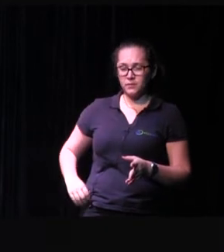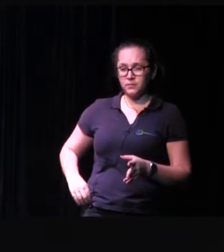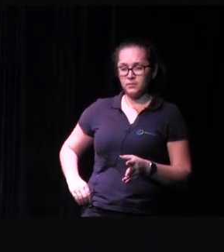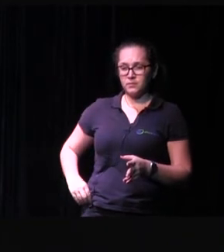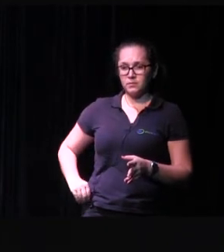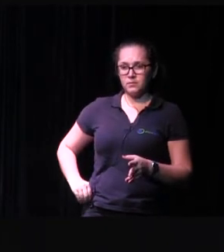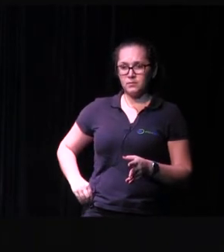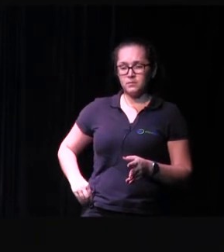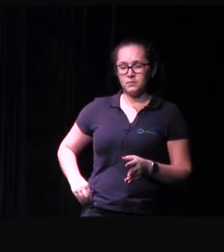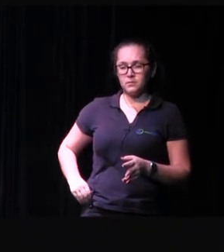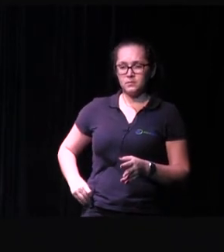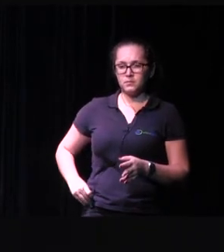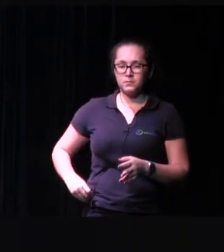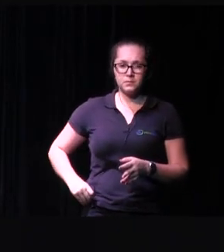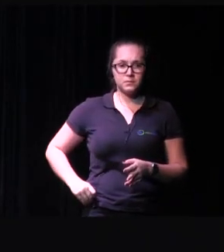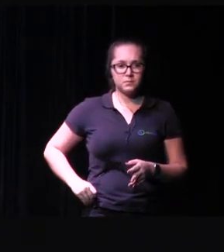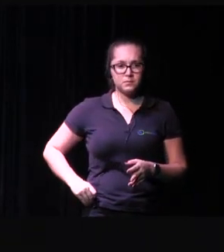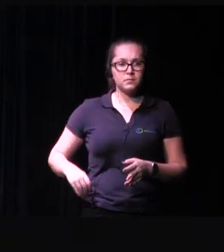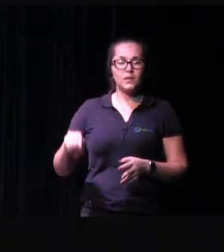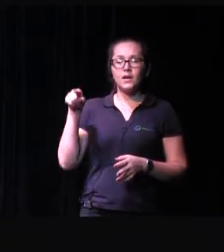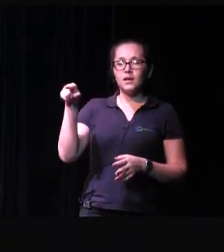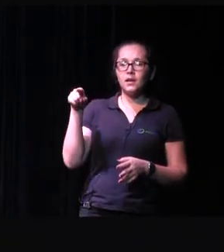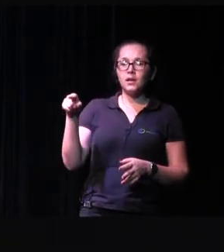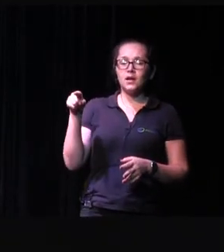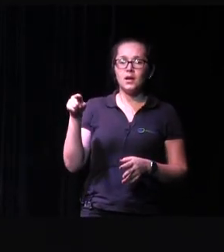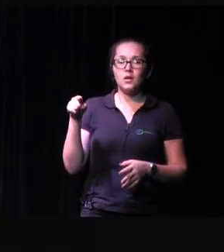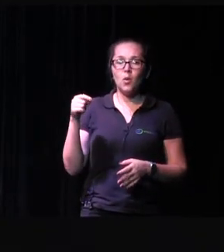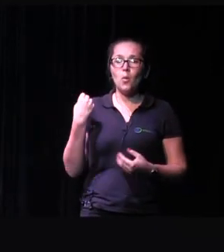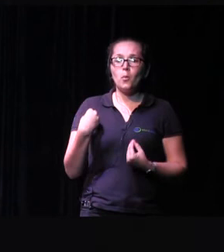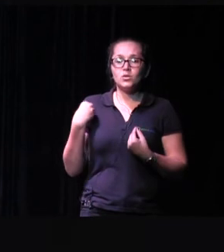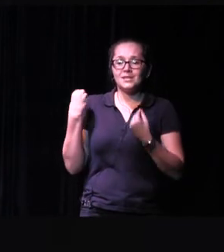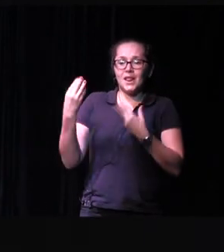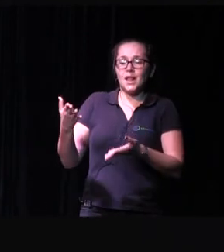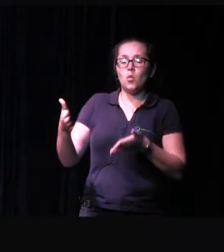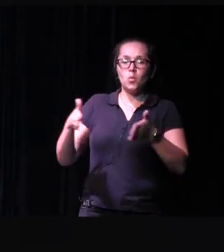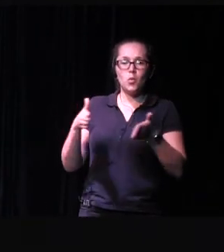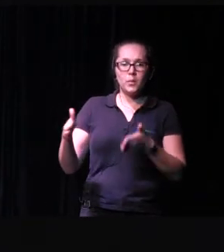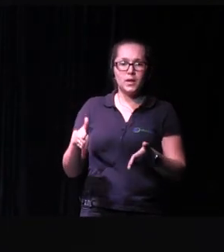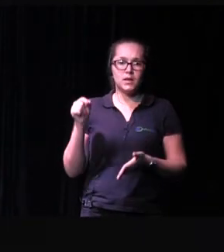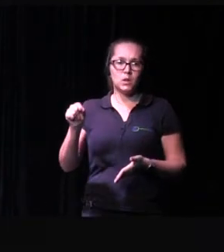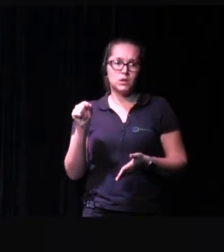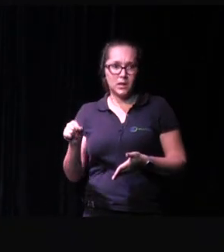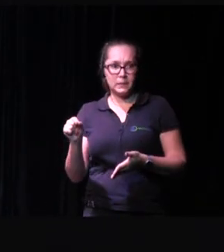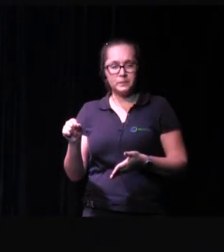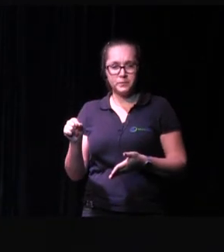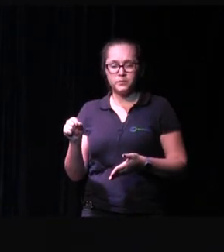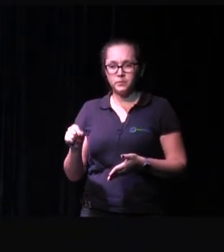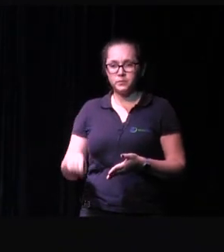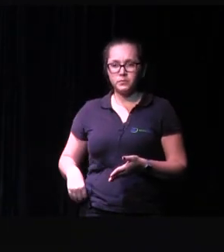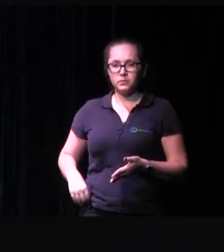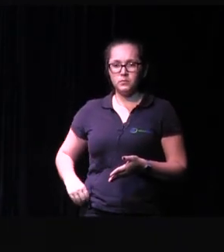são de 10 anos e não é muito, é que os benefícios foram possíveis no momento em que